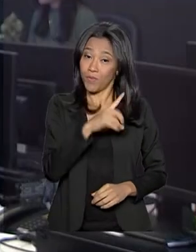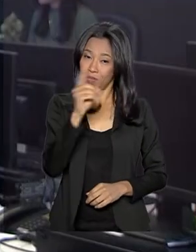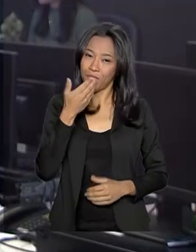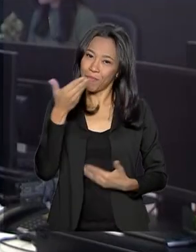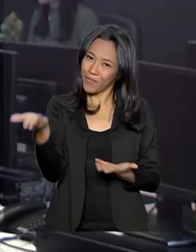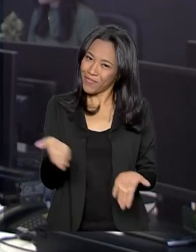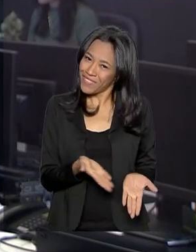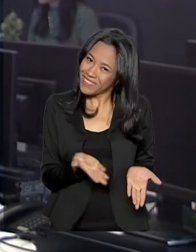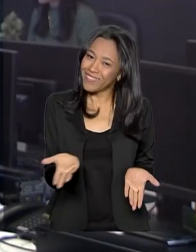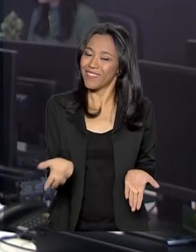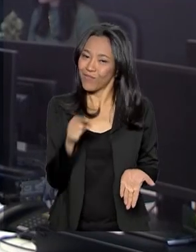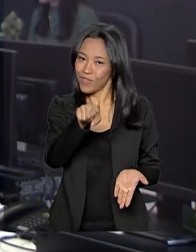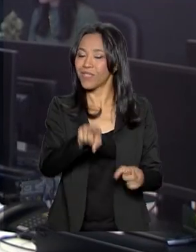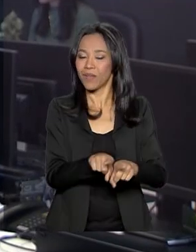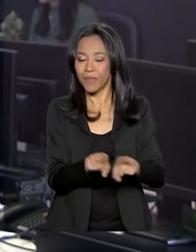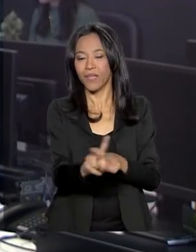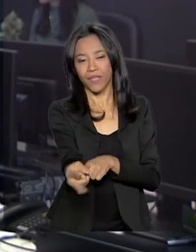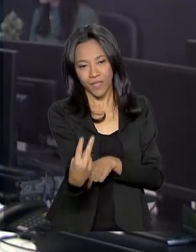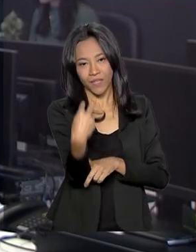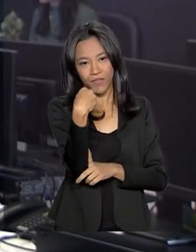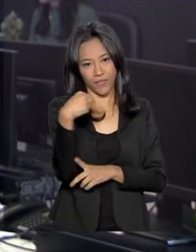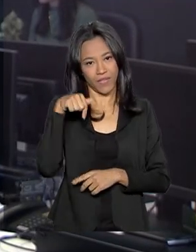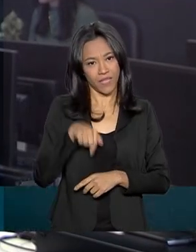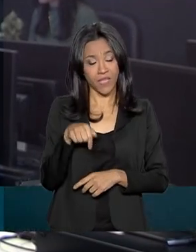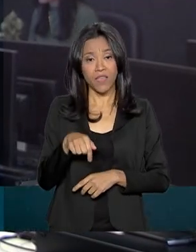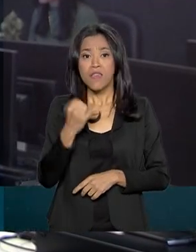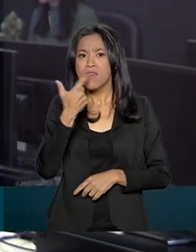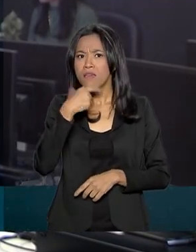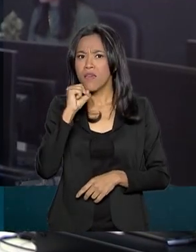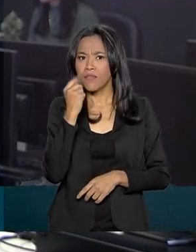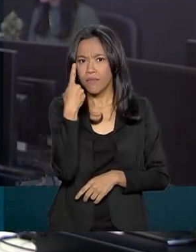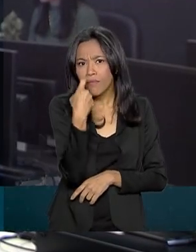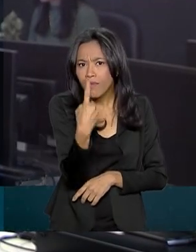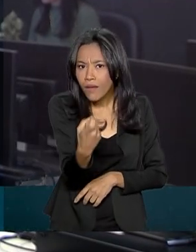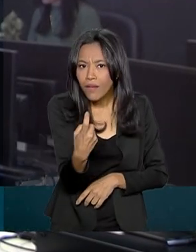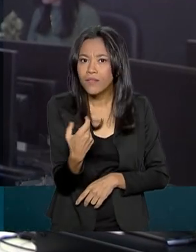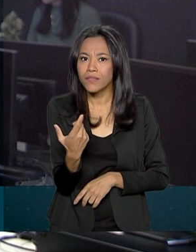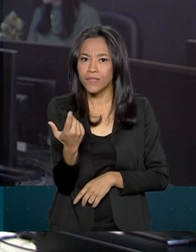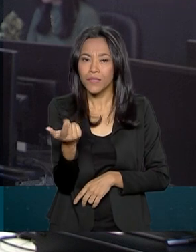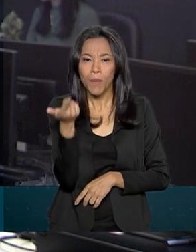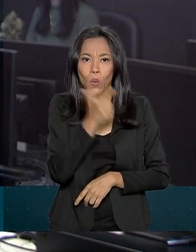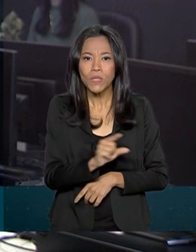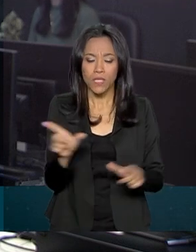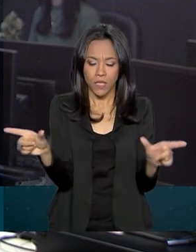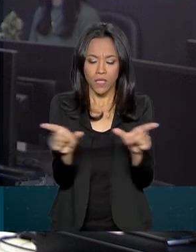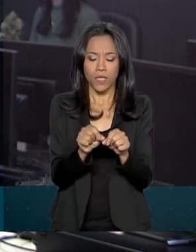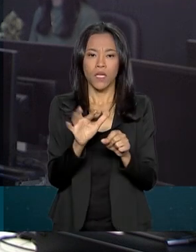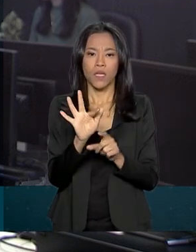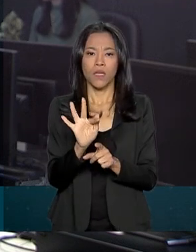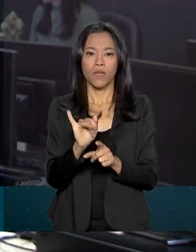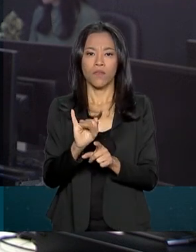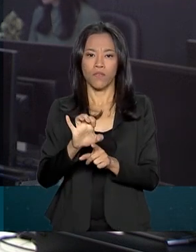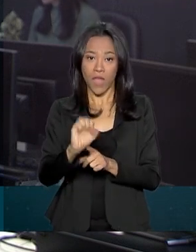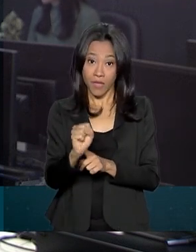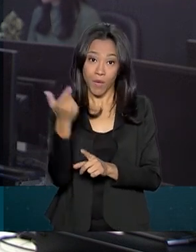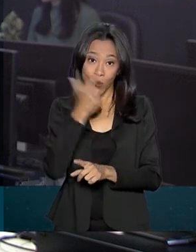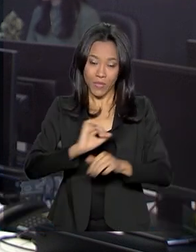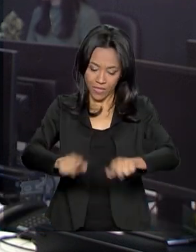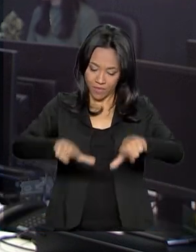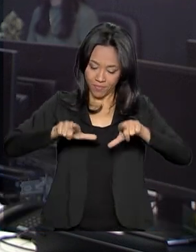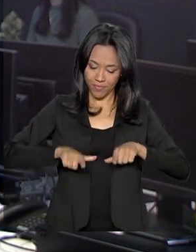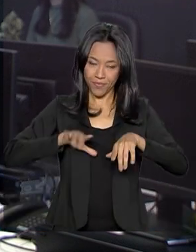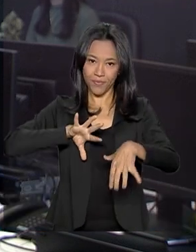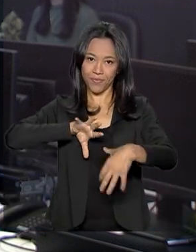vindo de volta onde você acompanha o brasil em dia quem está interessado em obter financiamento estudantil o fies para conquistar um diploma universitário